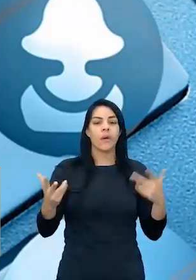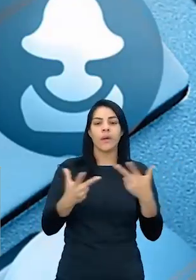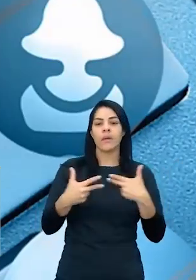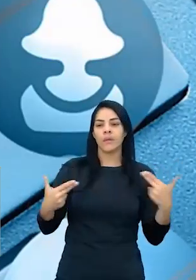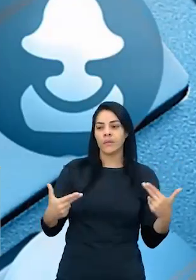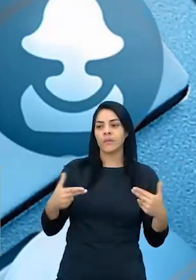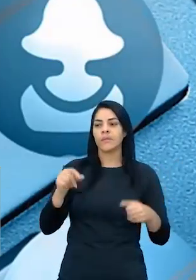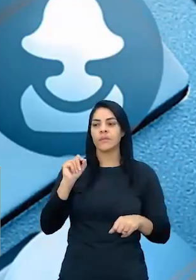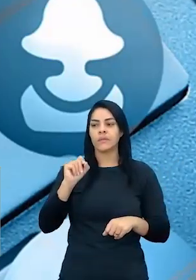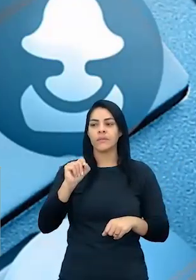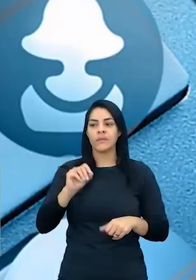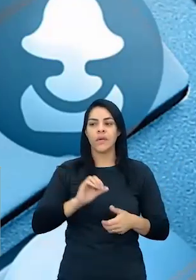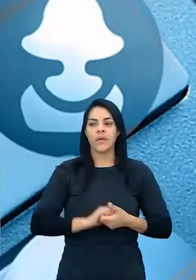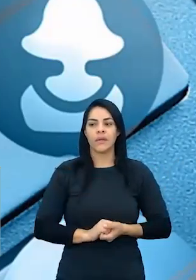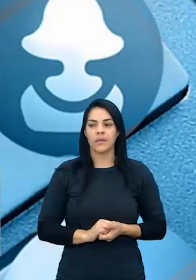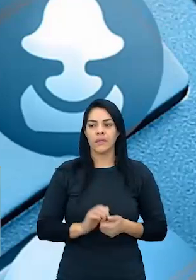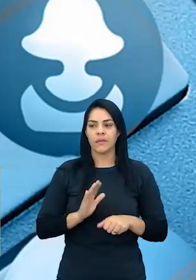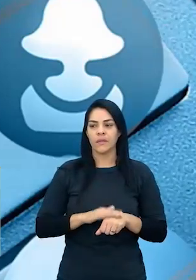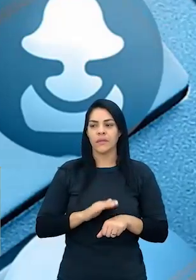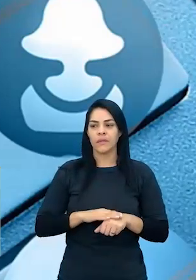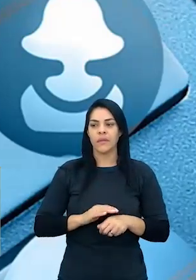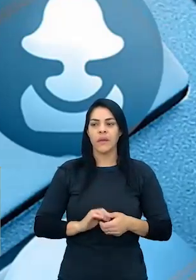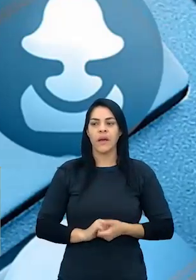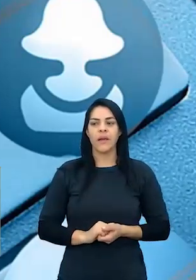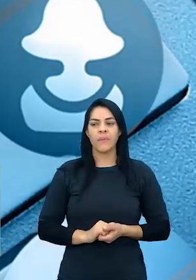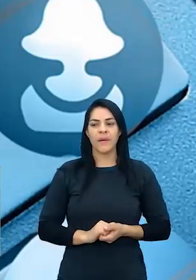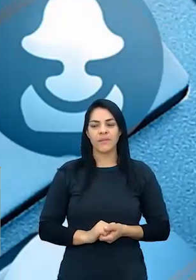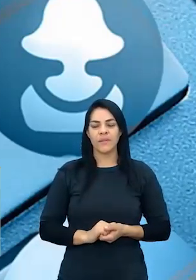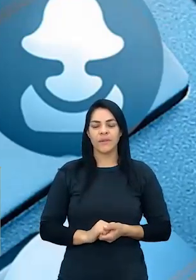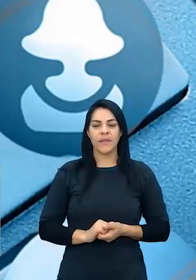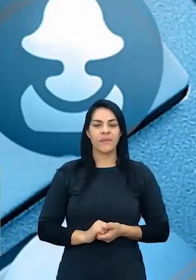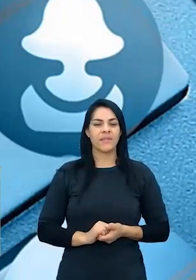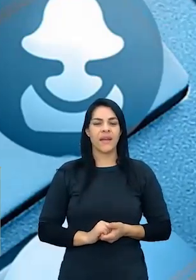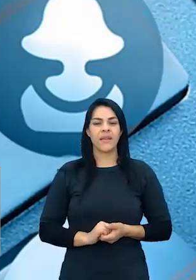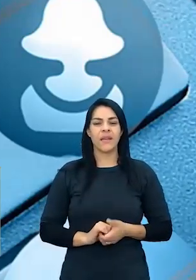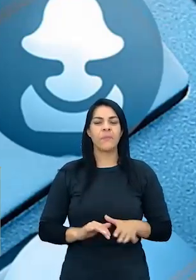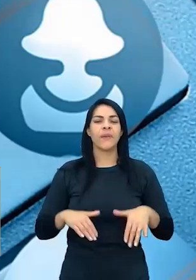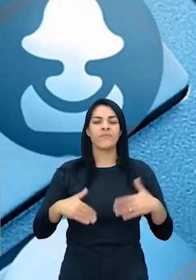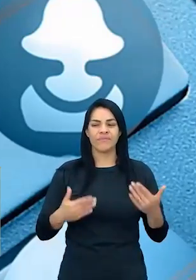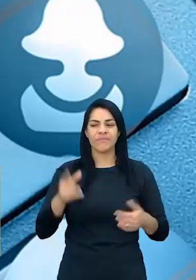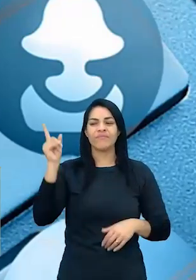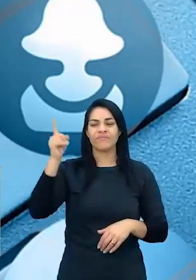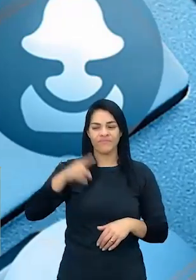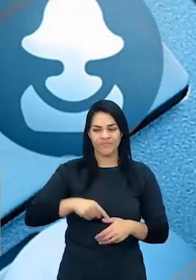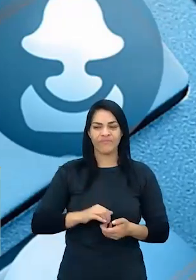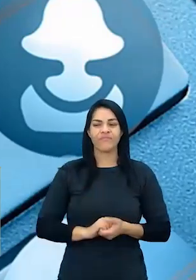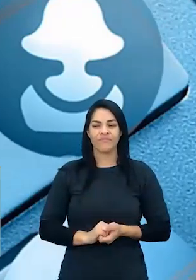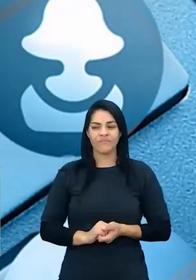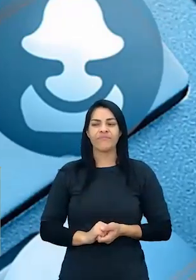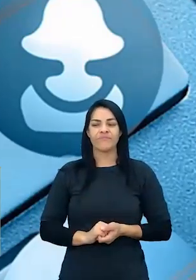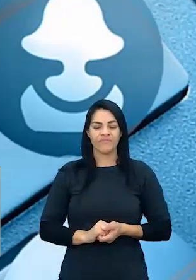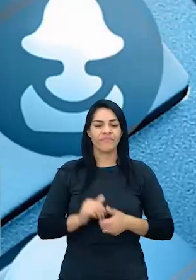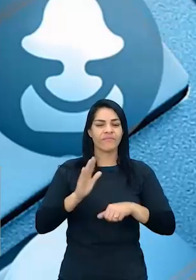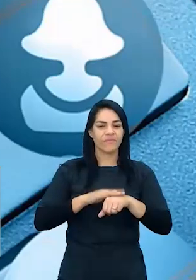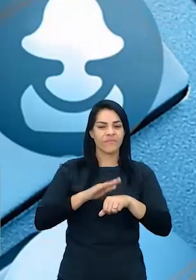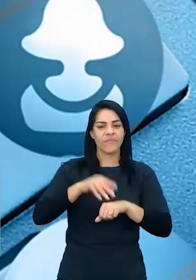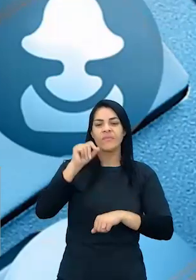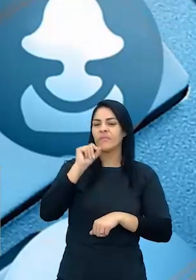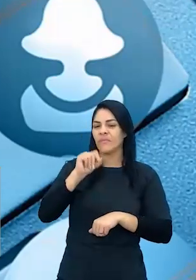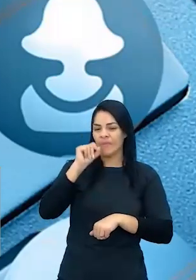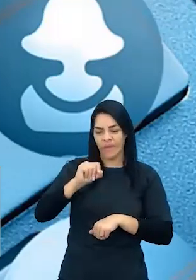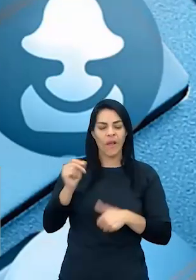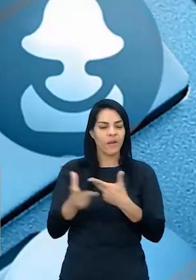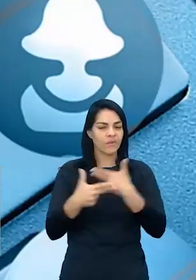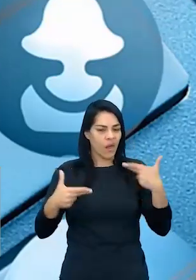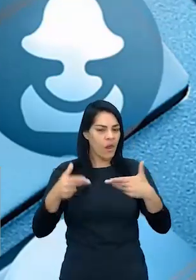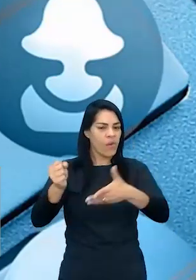do menino lá nas nossas práticas faz também bastante diferença. E a questão de considerar o conhecimento prévio que ele traz.